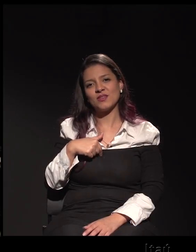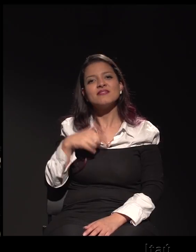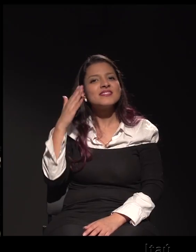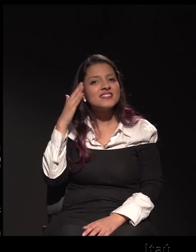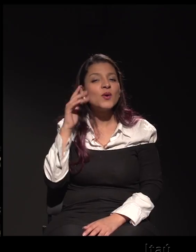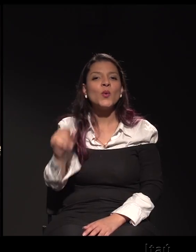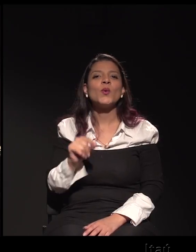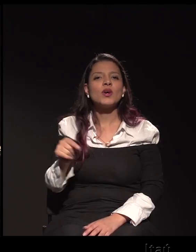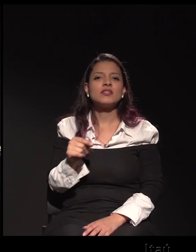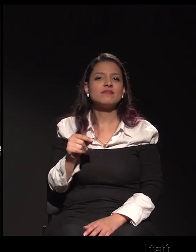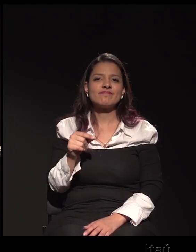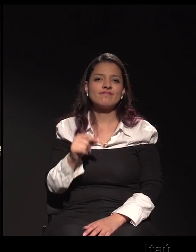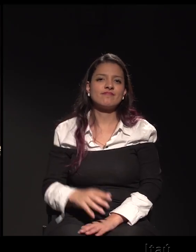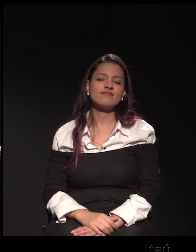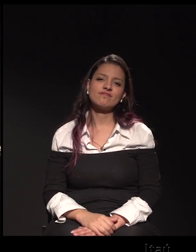sou,